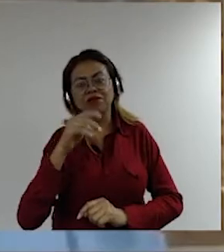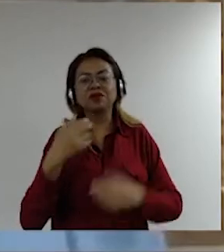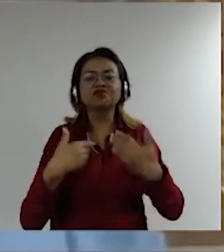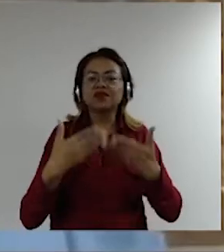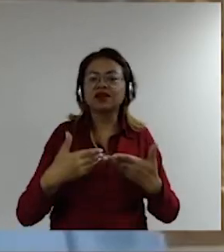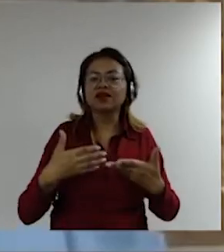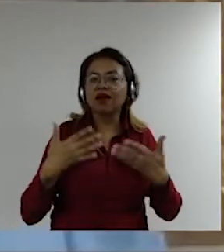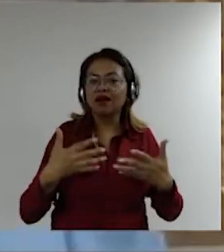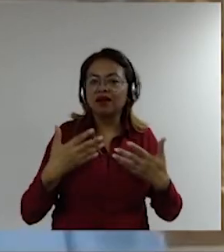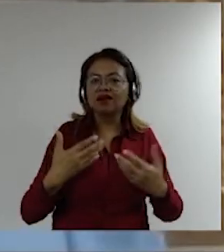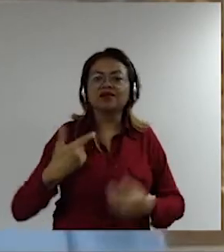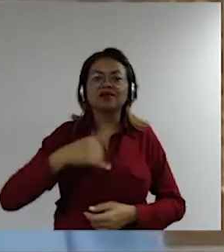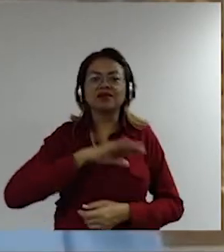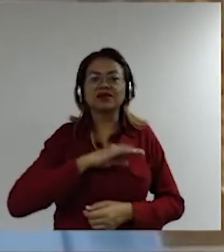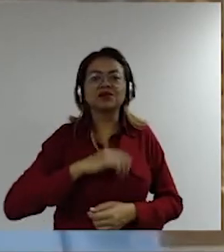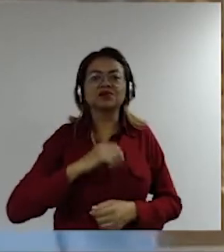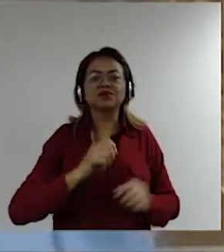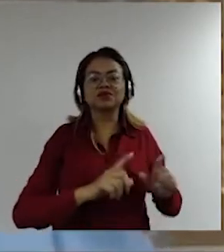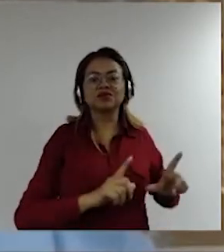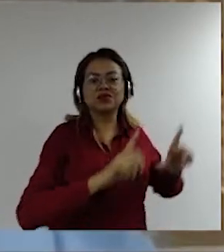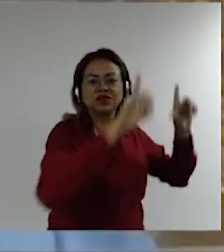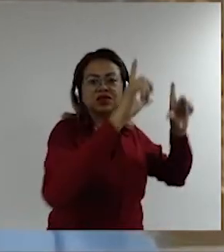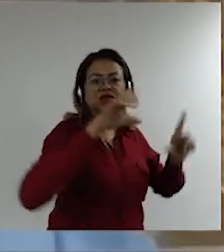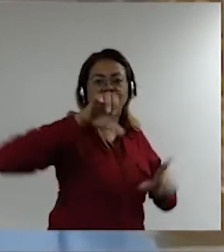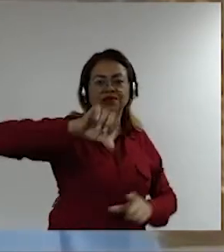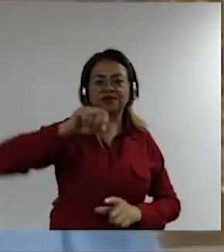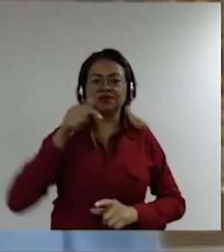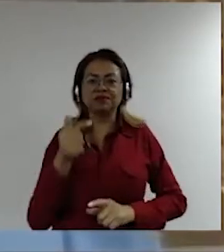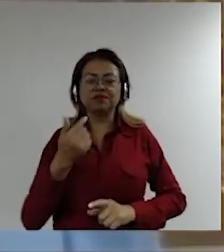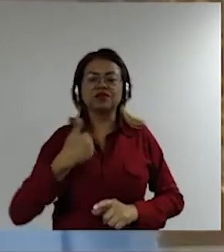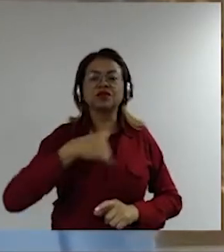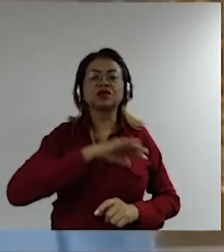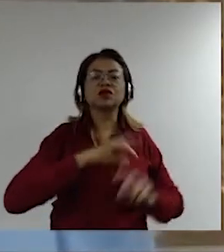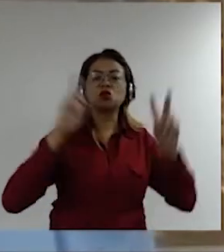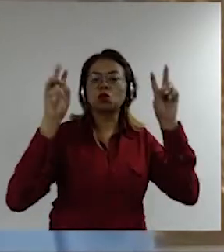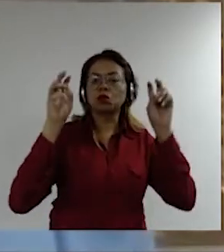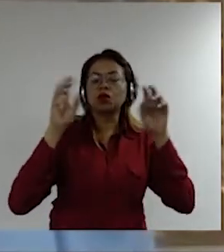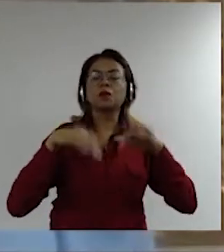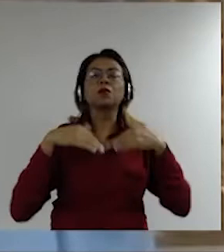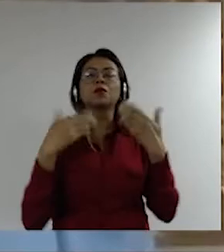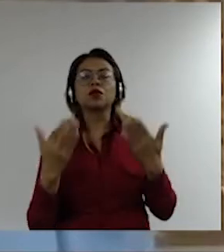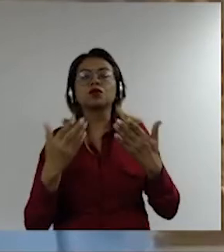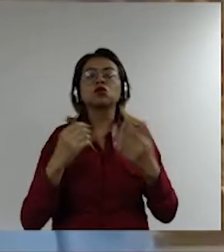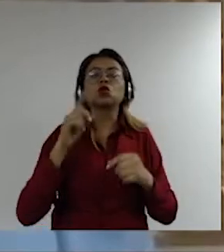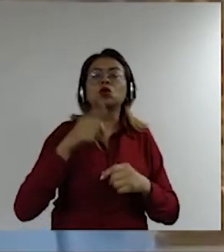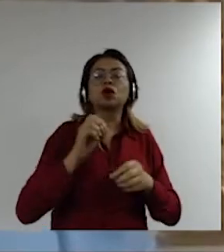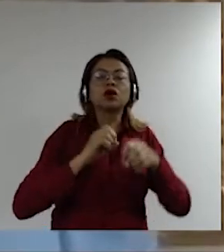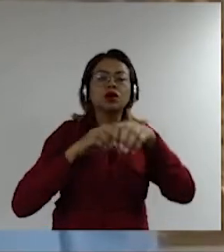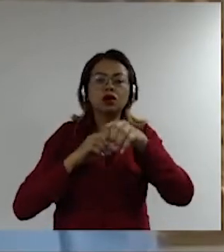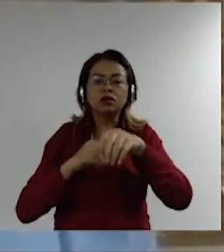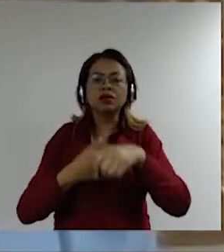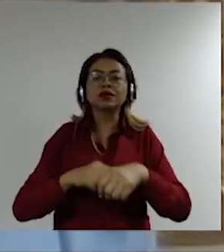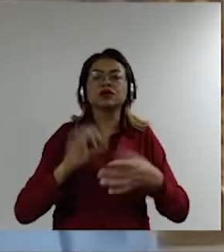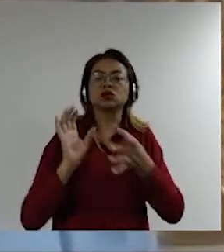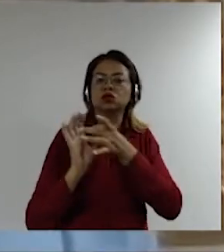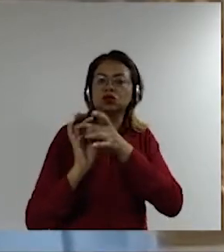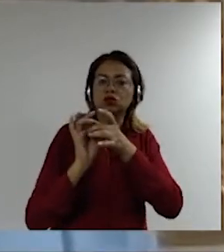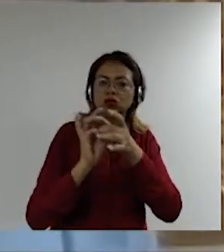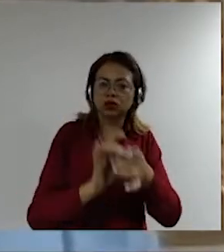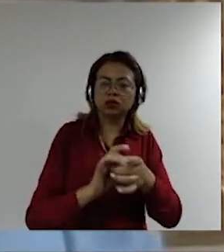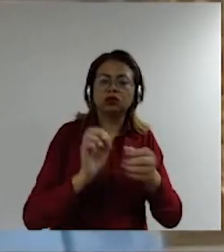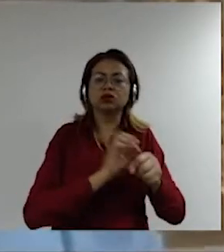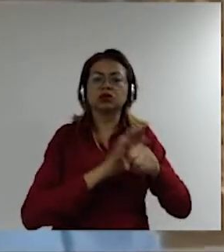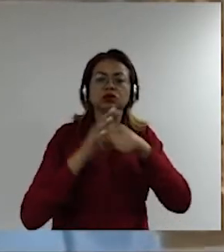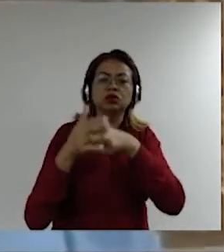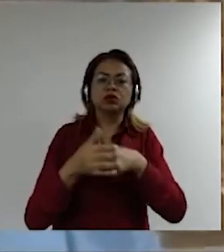satisfação, damos início ao painel 97, onde vamos nos debruçar sobre panoramas para a educação no contexto da